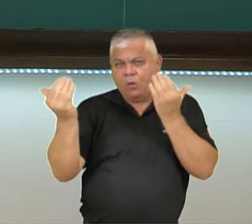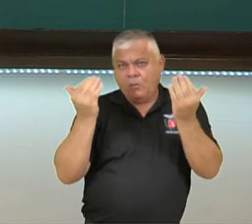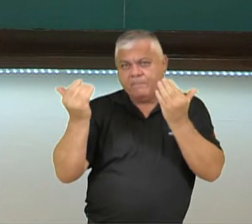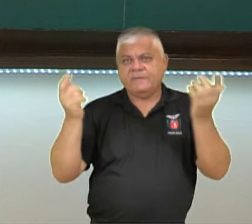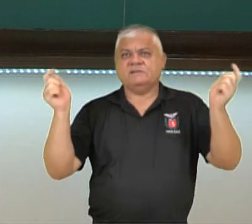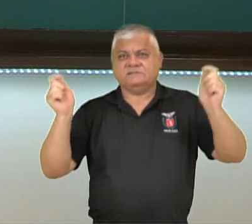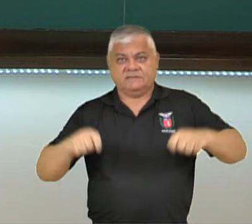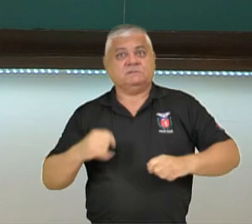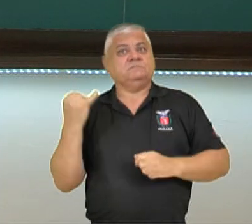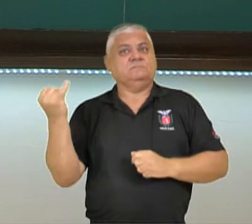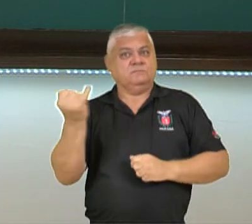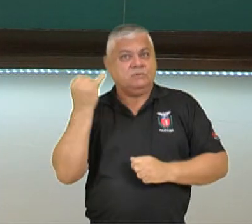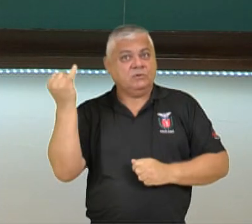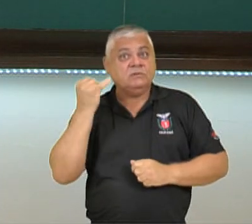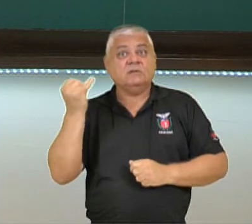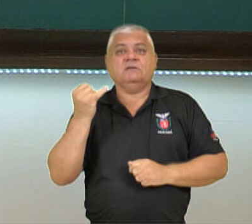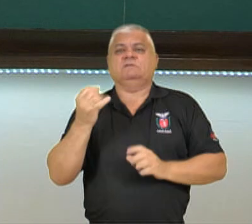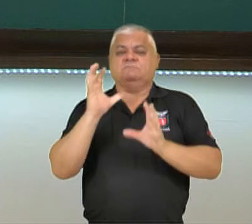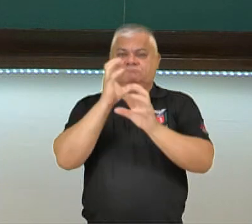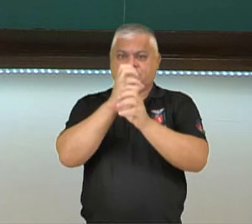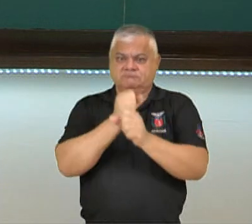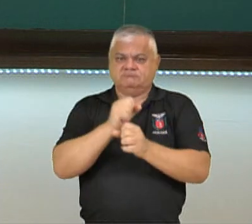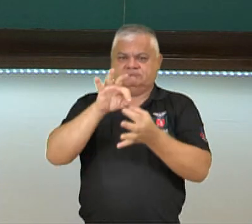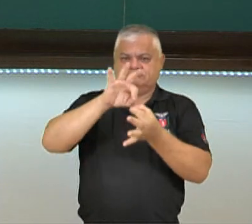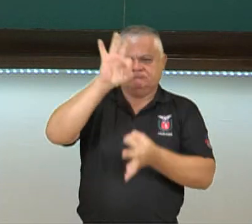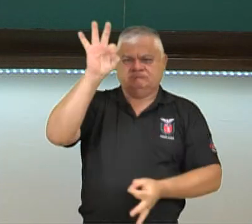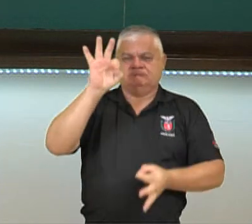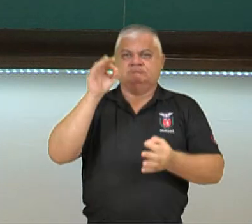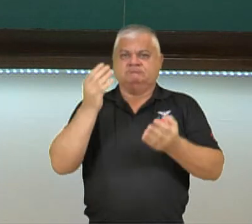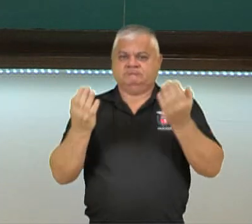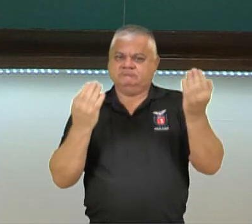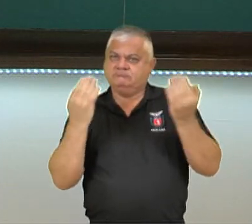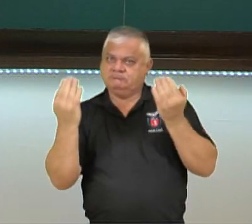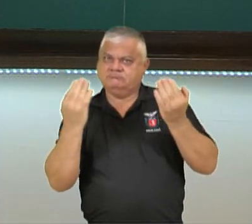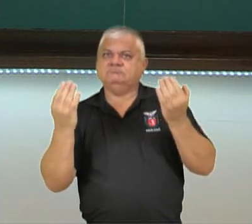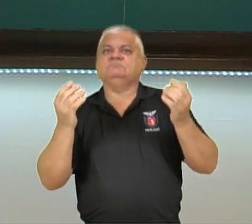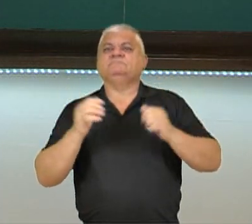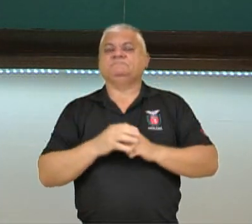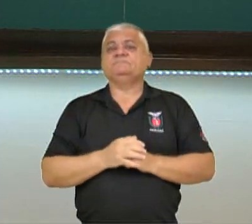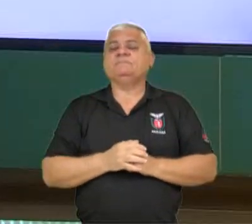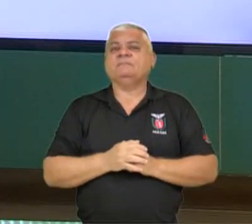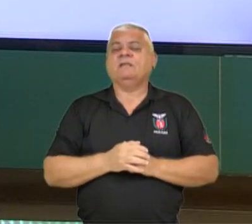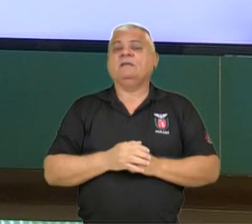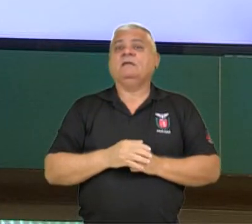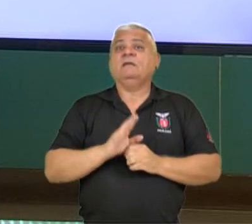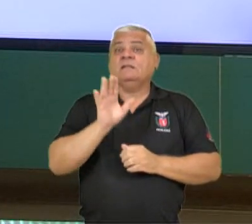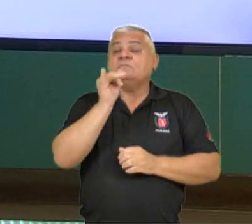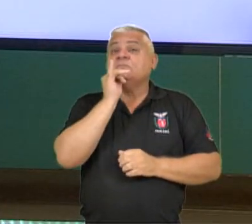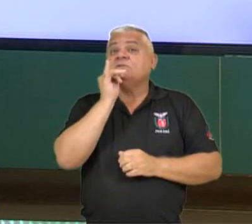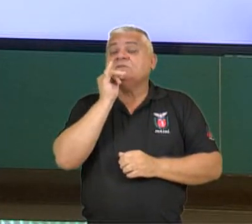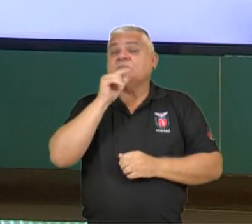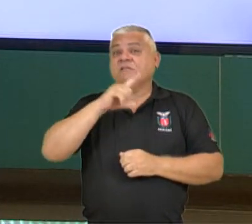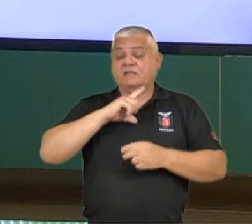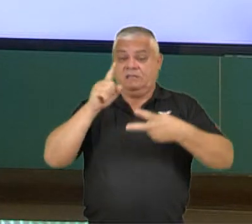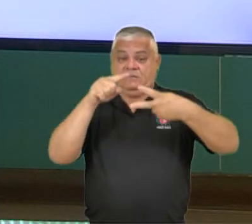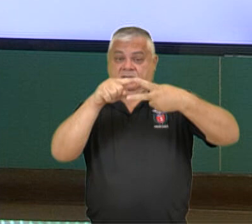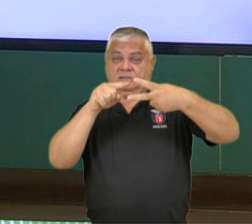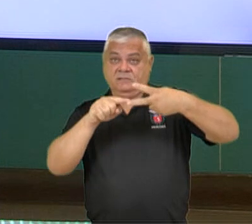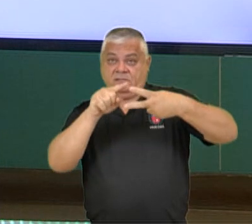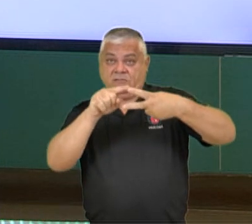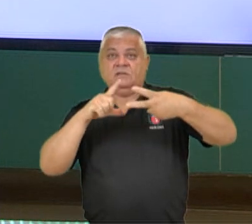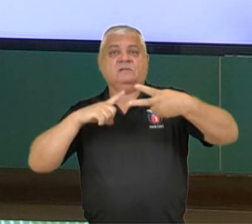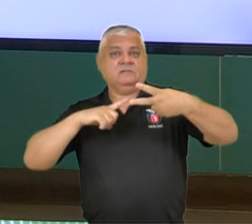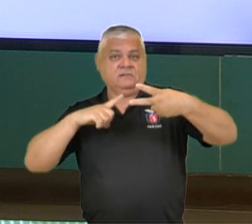Isso é importante, medir, comparar e mensurar. Dentro dessas grandezas físicas nós temos dois tipos. Nós